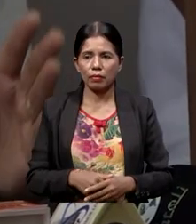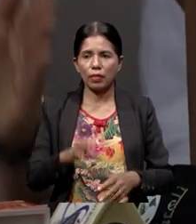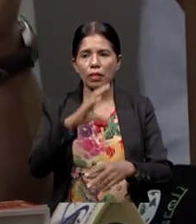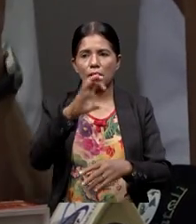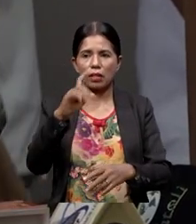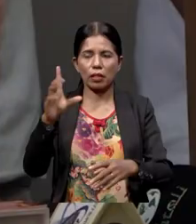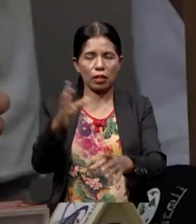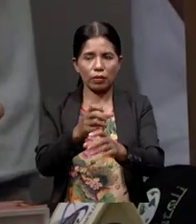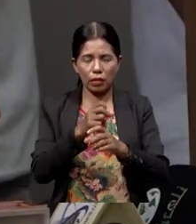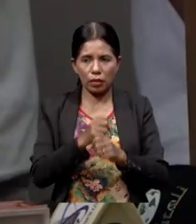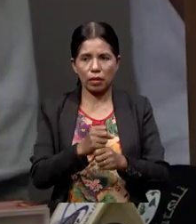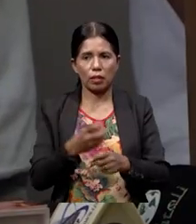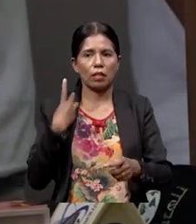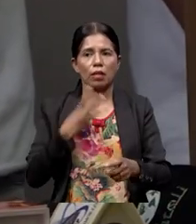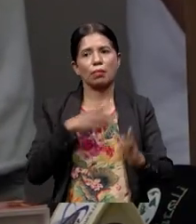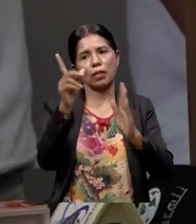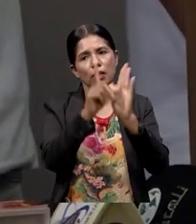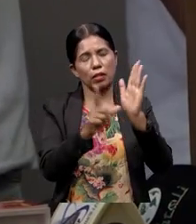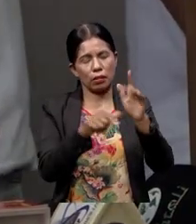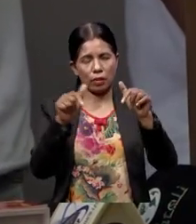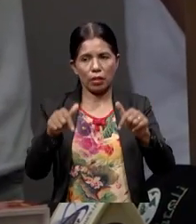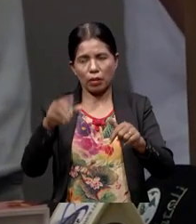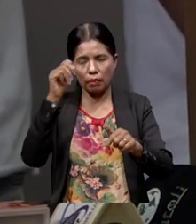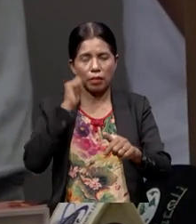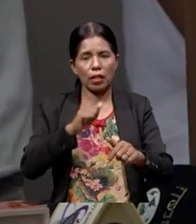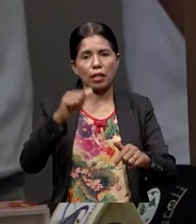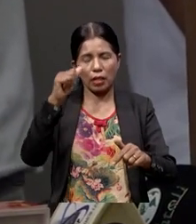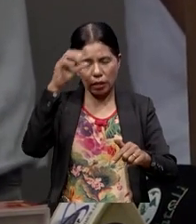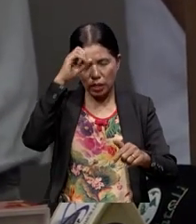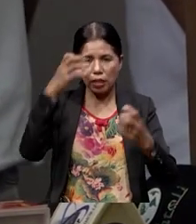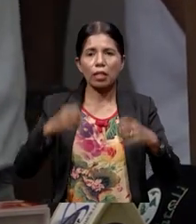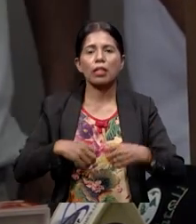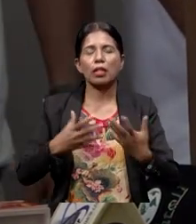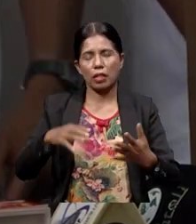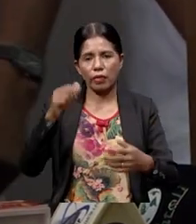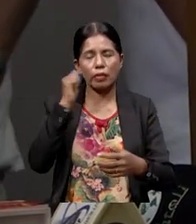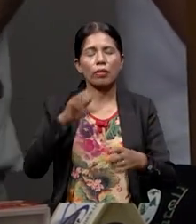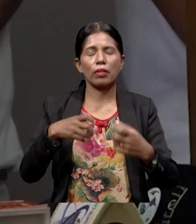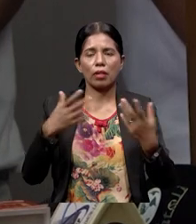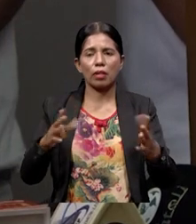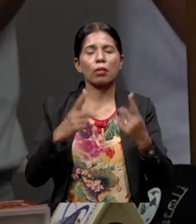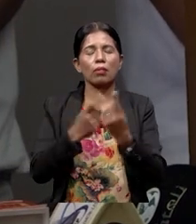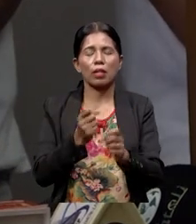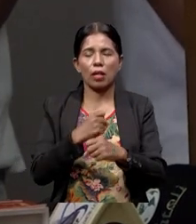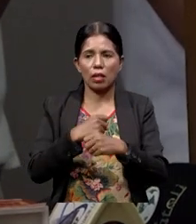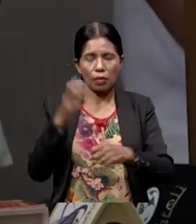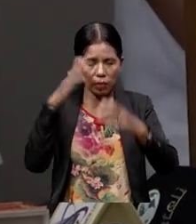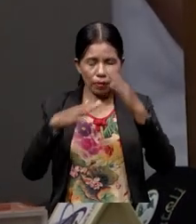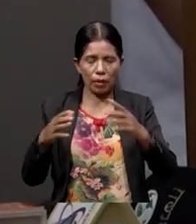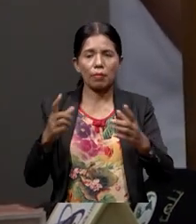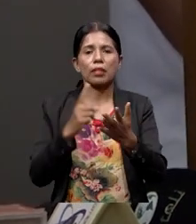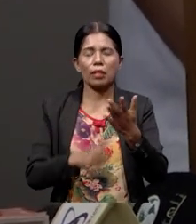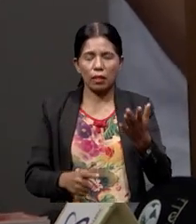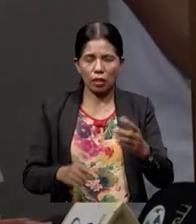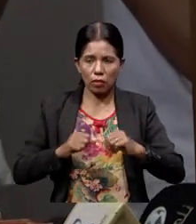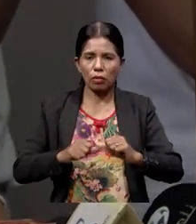se tingra la are agricultura makna amhelista makna. Mana hira feta hira ni empresa hu hurbe hira halo seira dit ni problema seira ni ativo la kalae